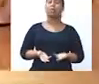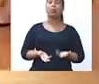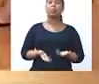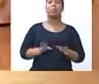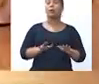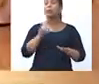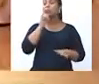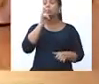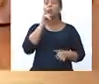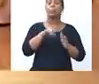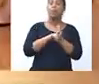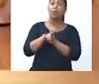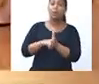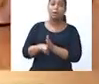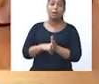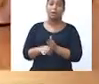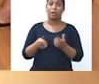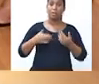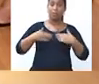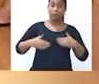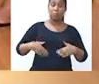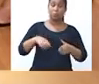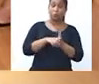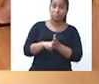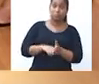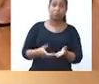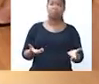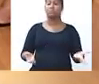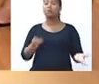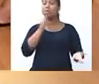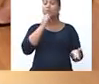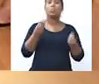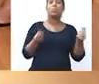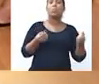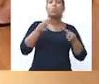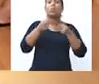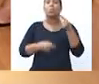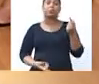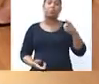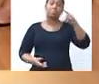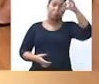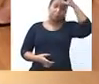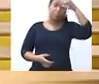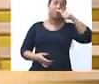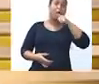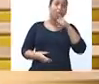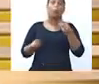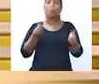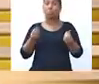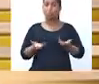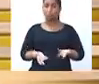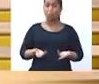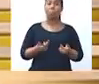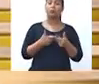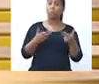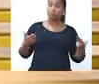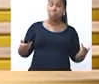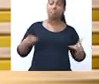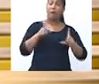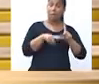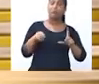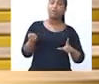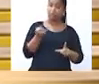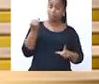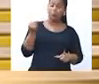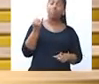brincadeira, mas o que a letra tem a ver com os órgãos genitais, por exemplo, né? E por quê? Então, o que é isso? Letra é